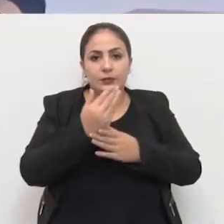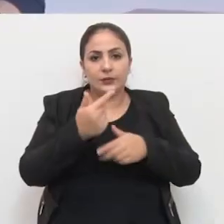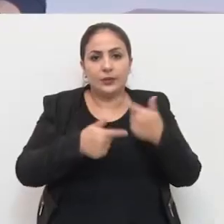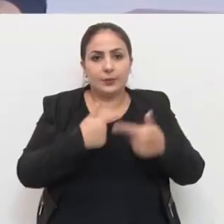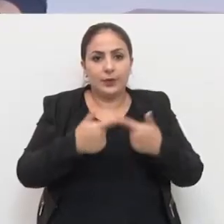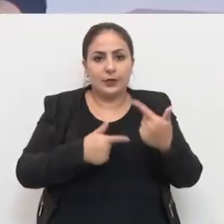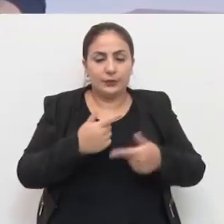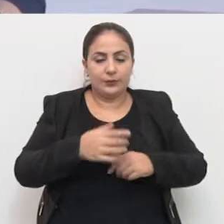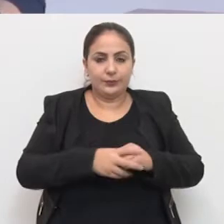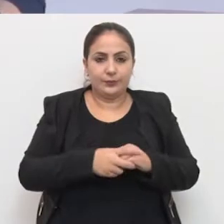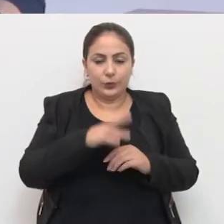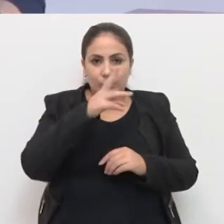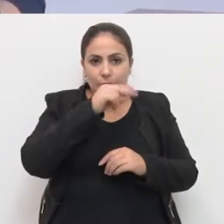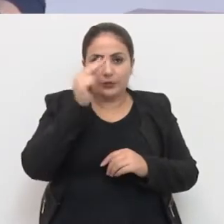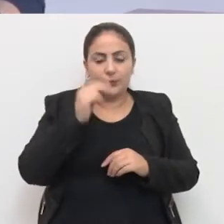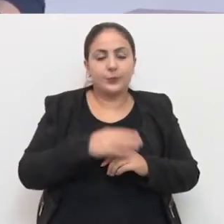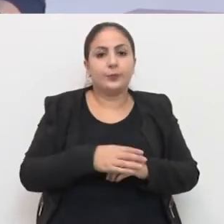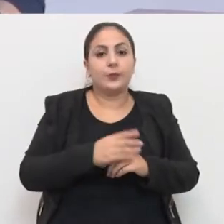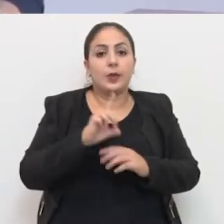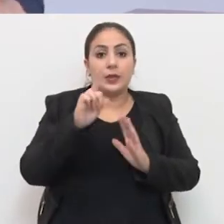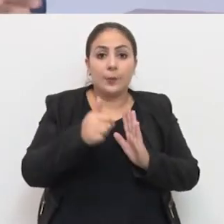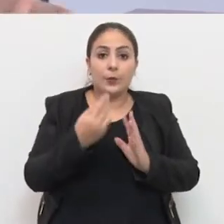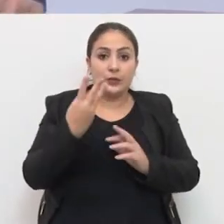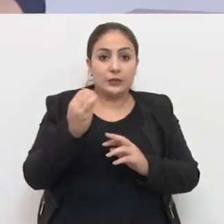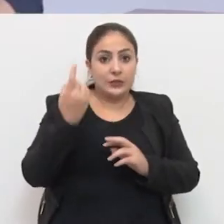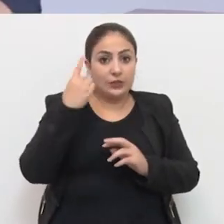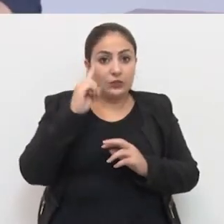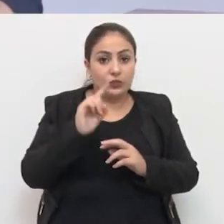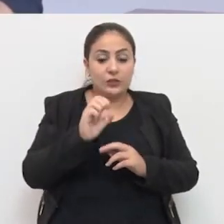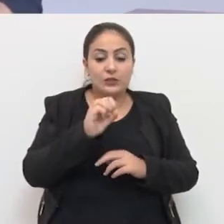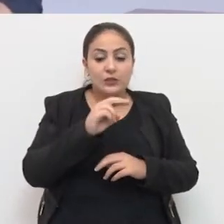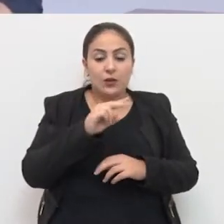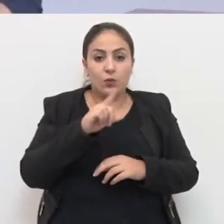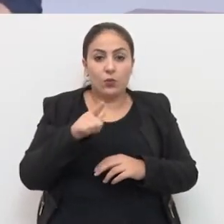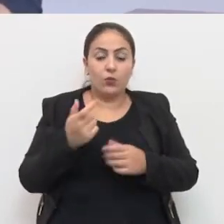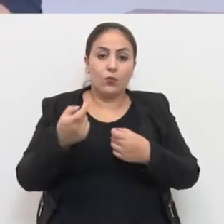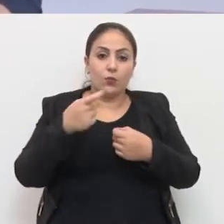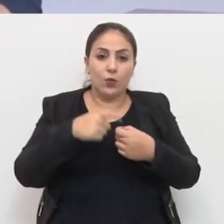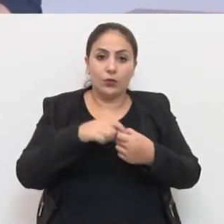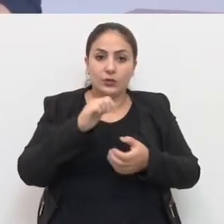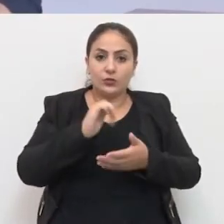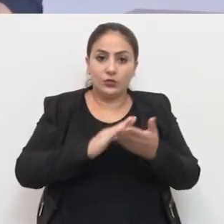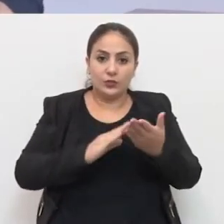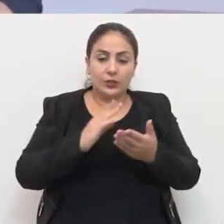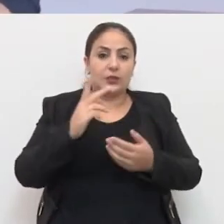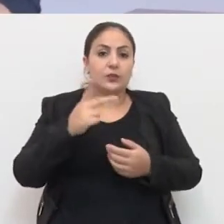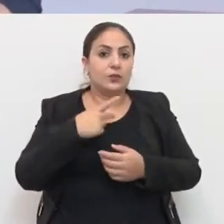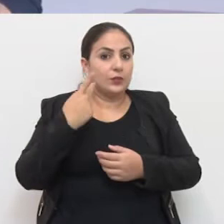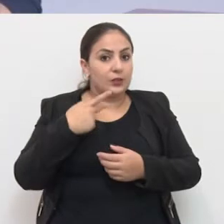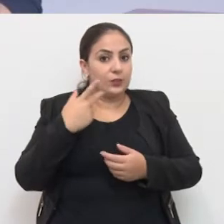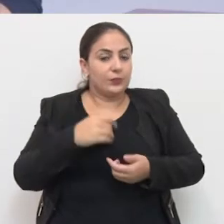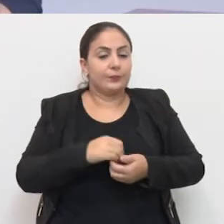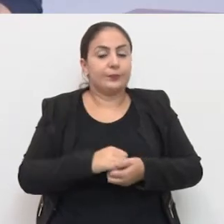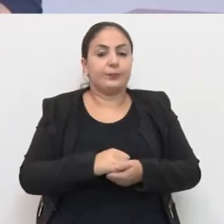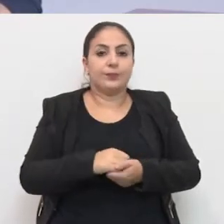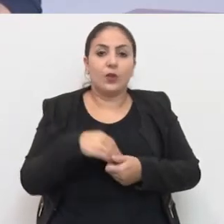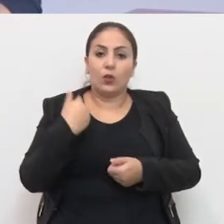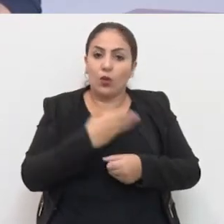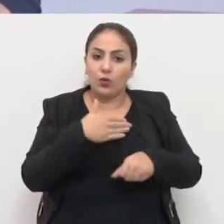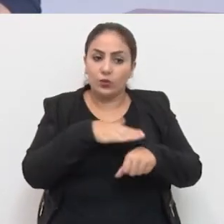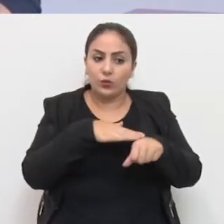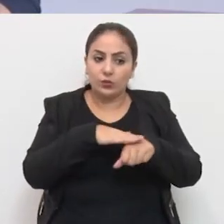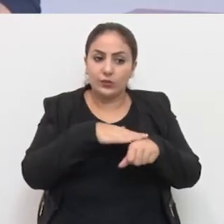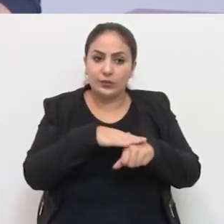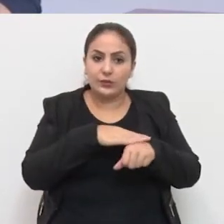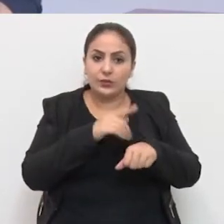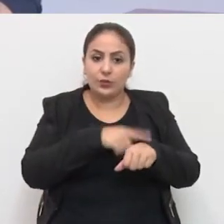município. Depois de 30 dias, Saul Spinelli retomou as atividades parlamentares. Nós conversamos com ele